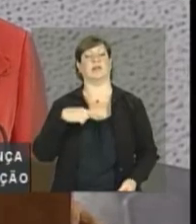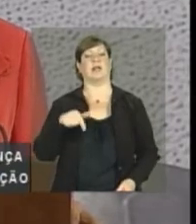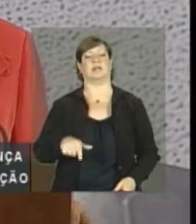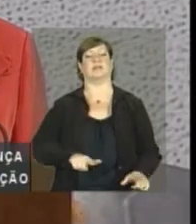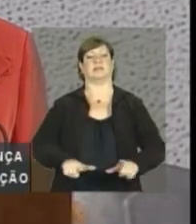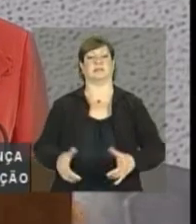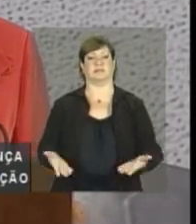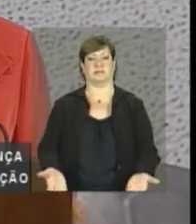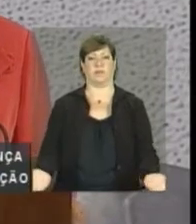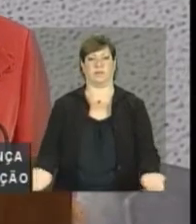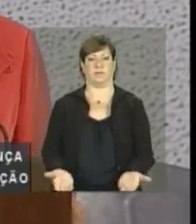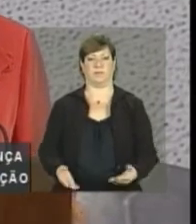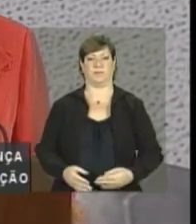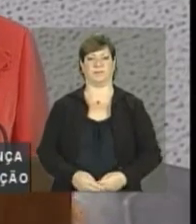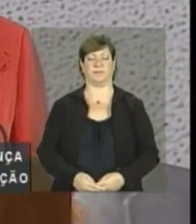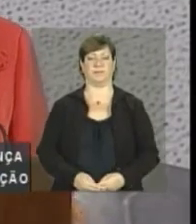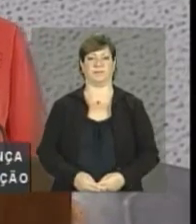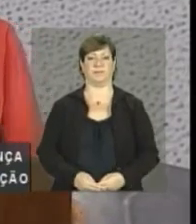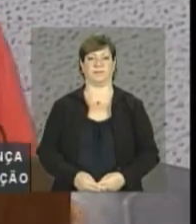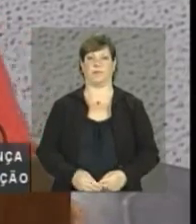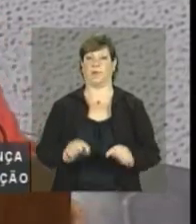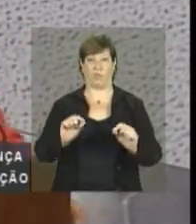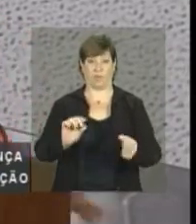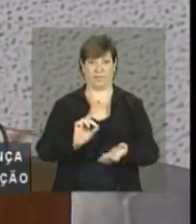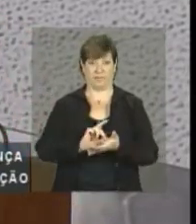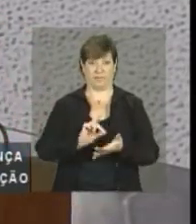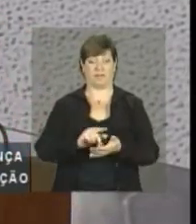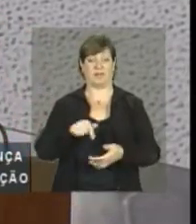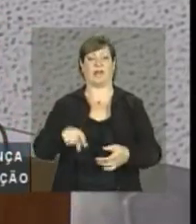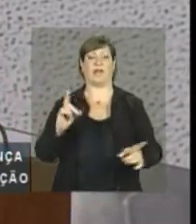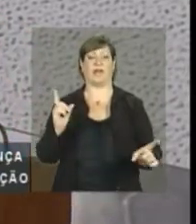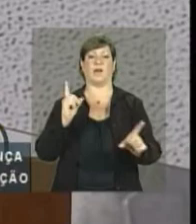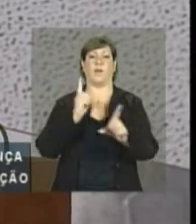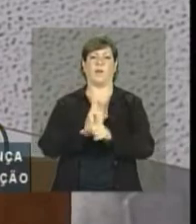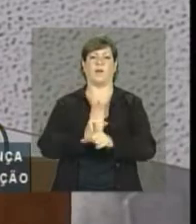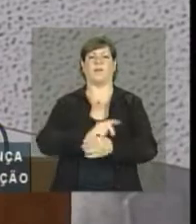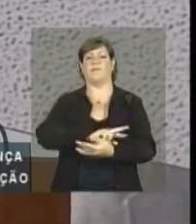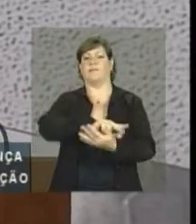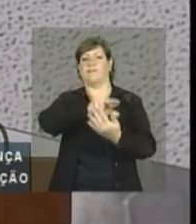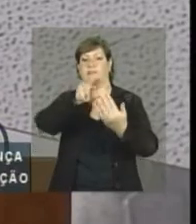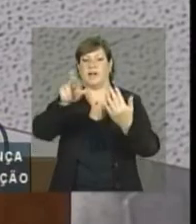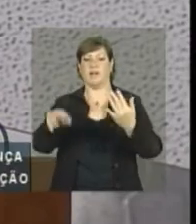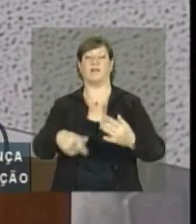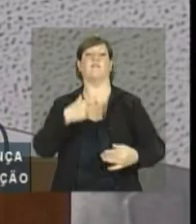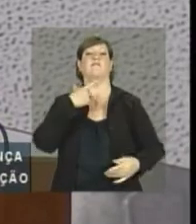atuação. Na verdade, é o encontro de várias vontades,